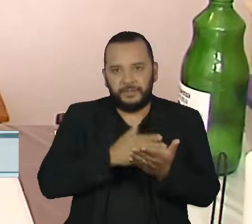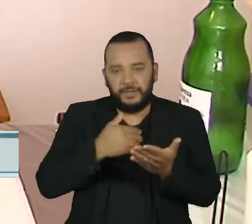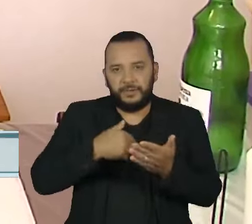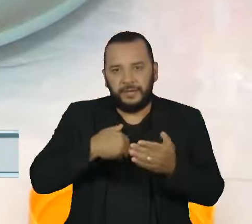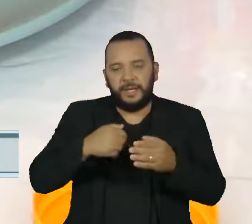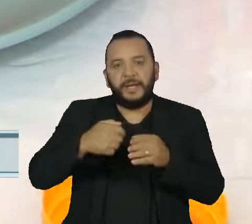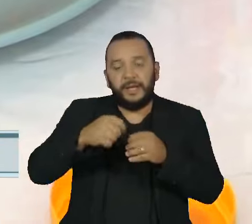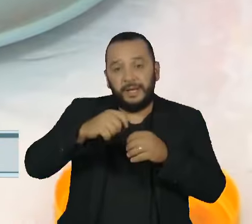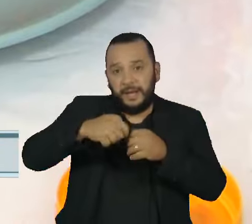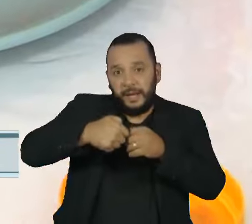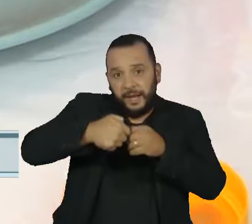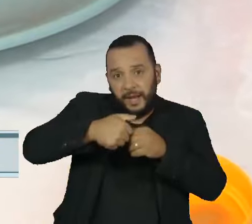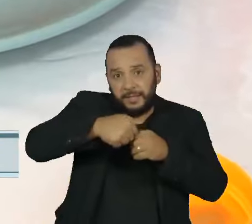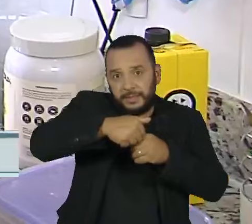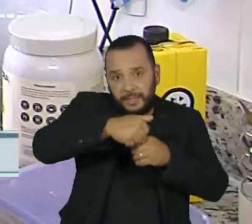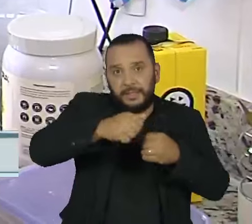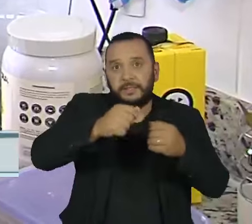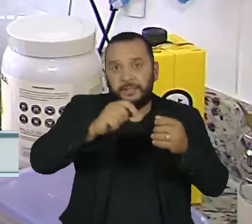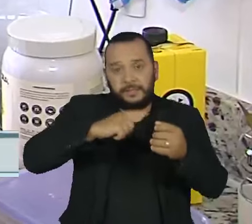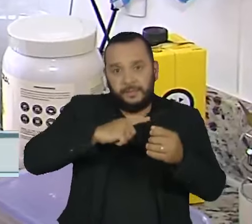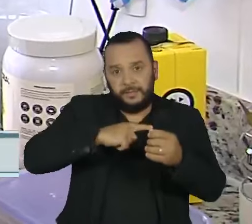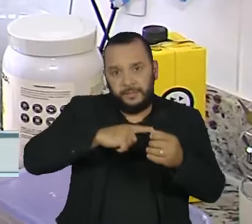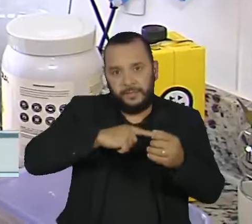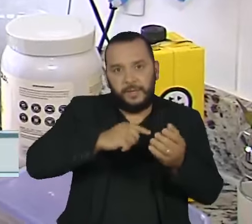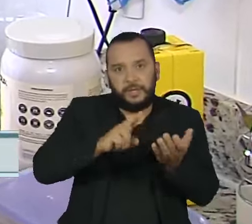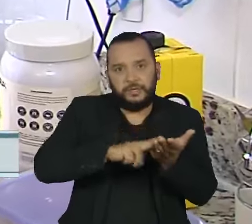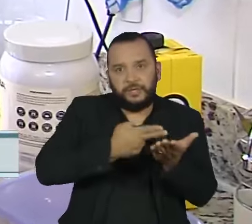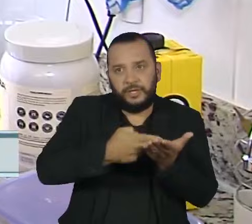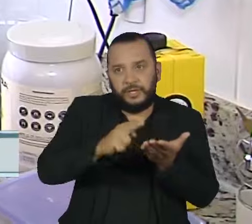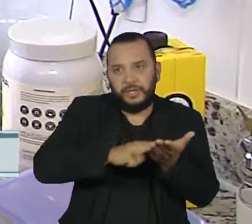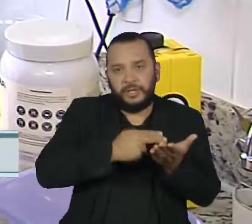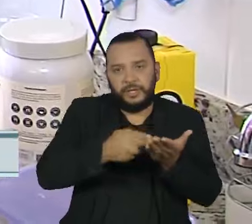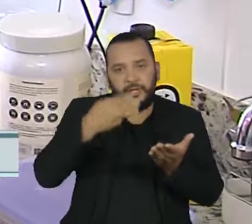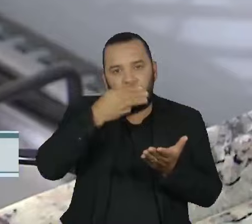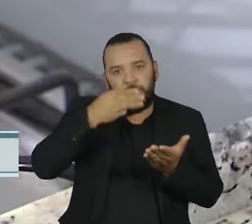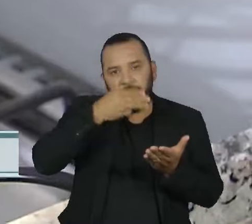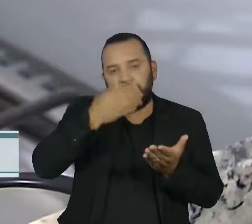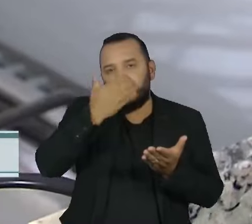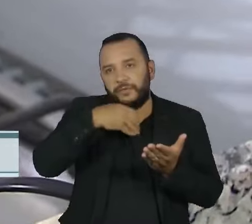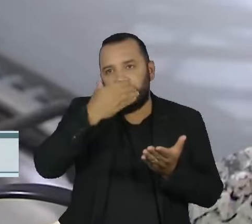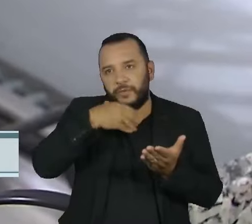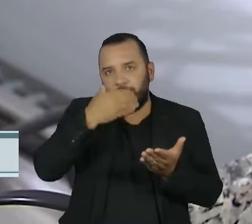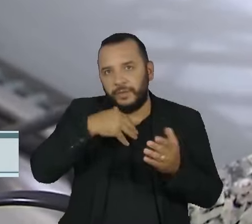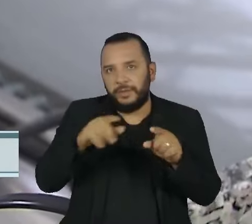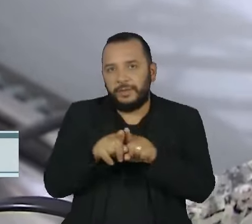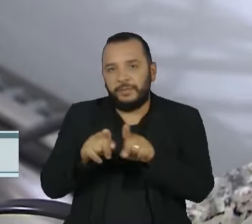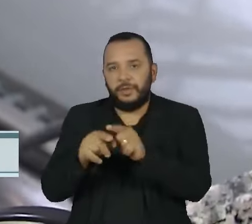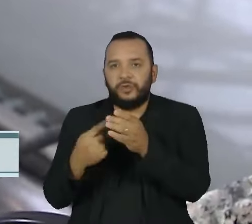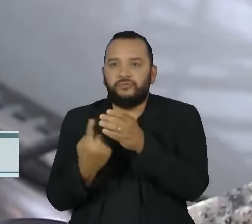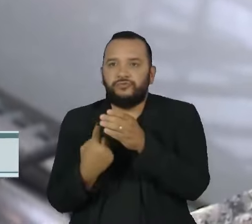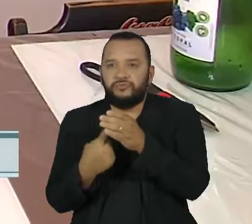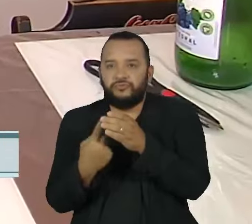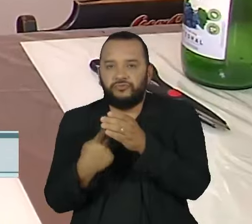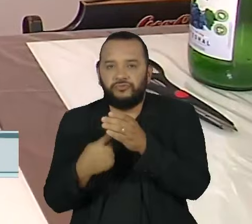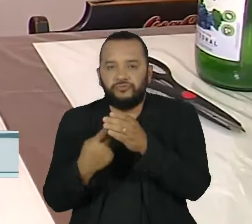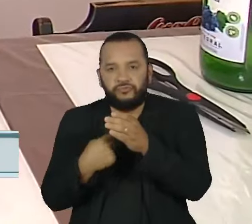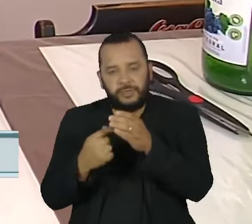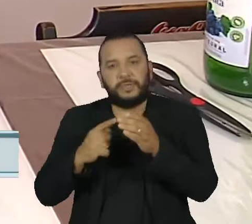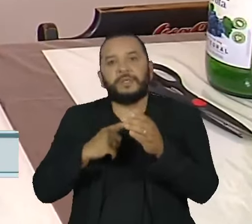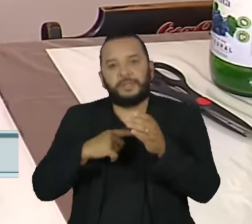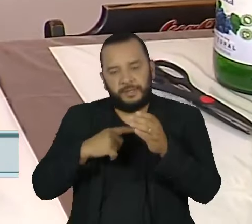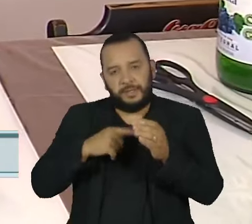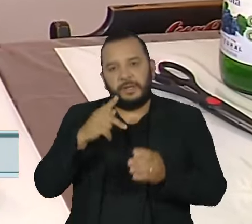geleia de fruta e pasta de amendoim para finalizar um shake de proteína a